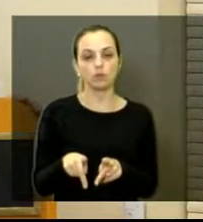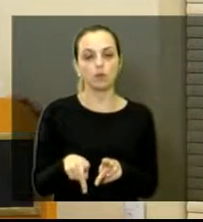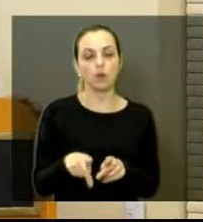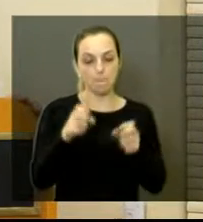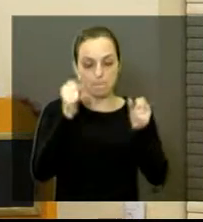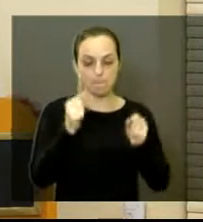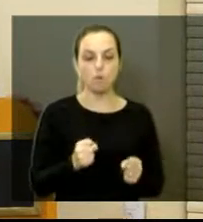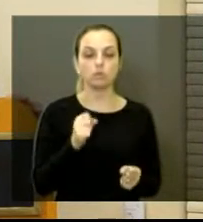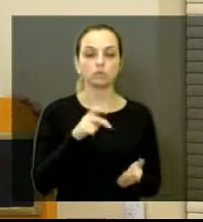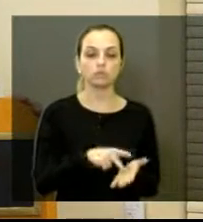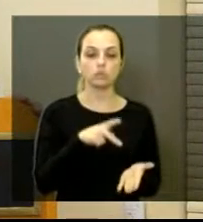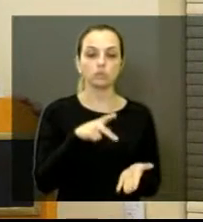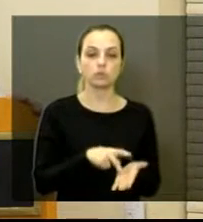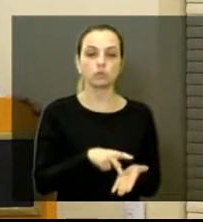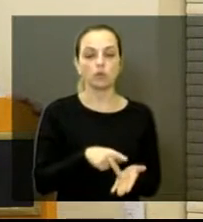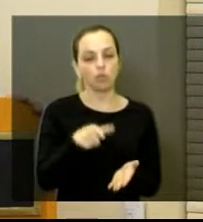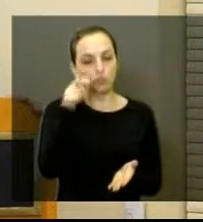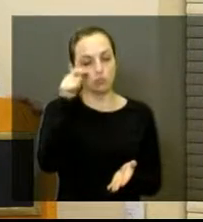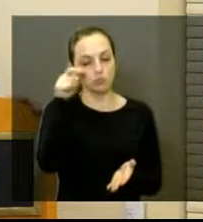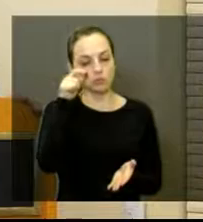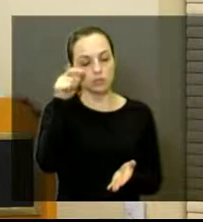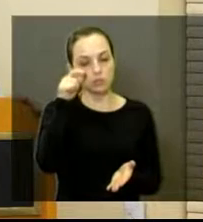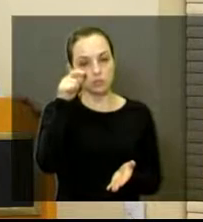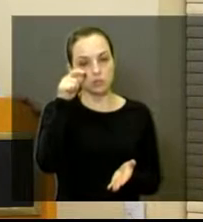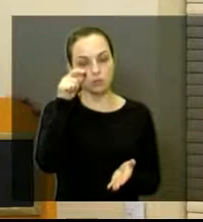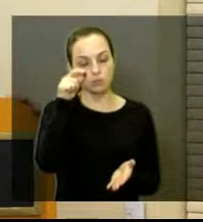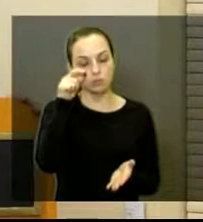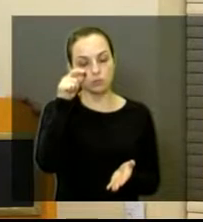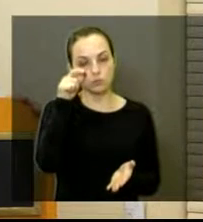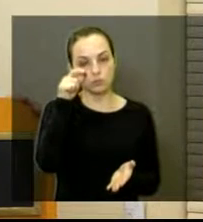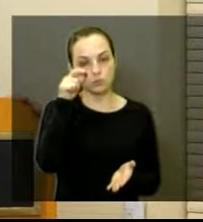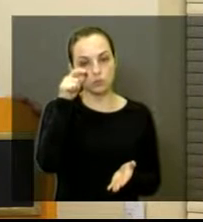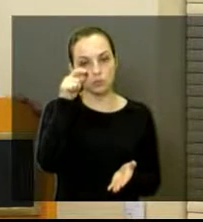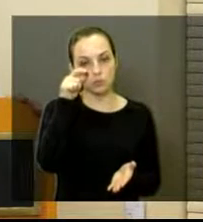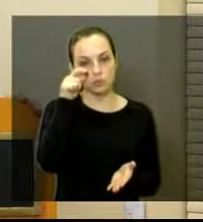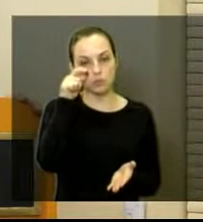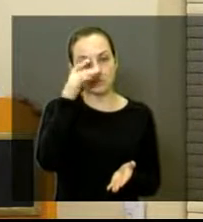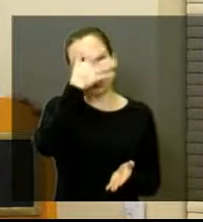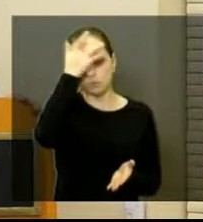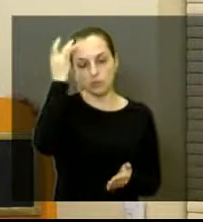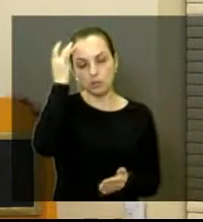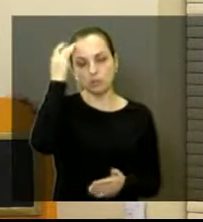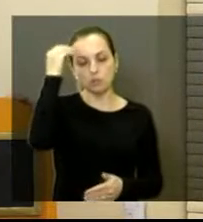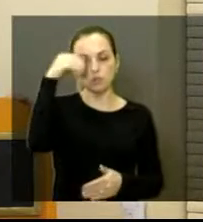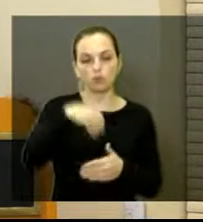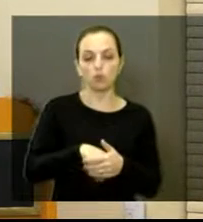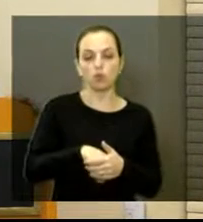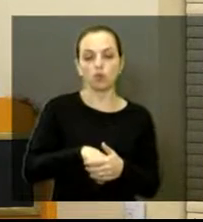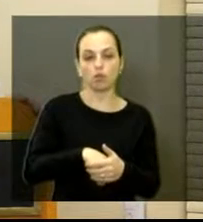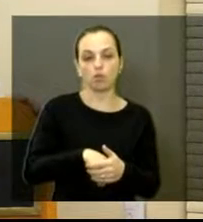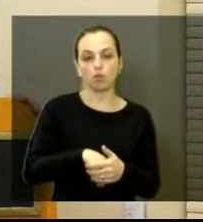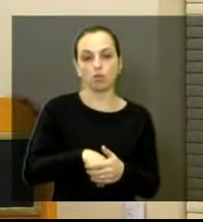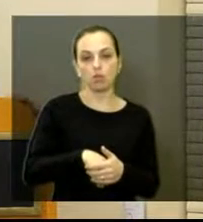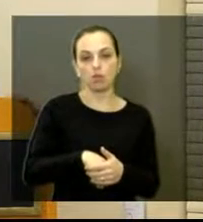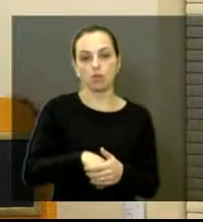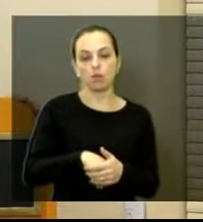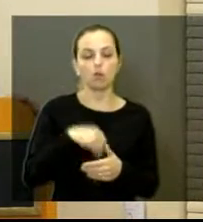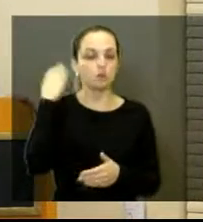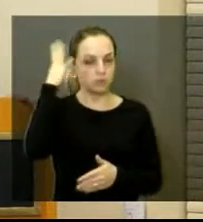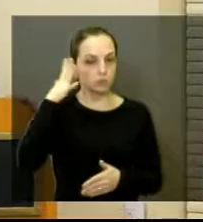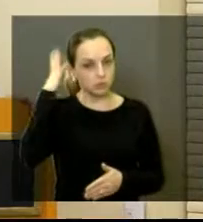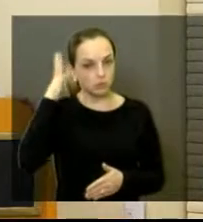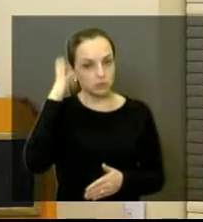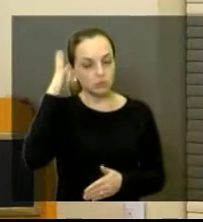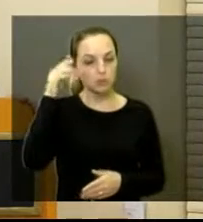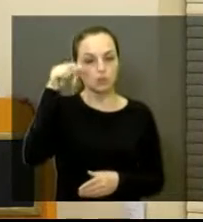possa realmente prestar muita atenção naqueles que vão subir e pintar que o município não presta.